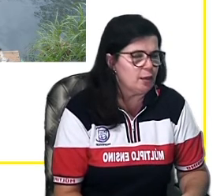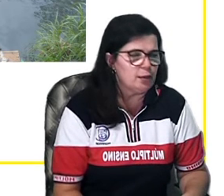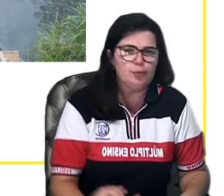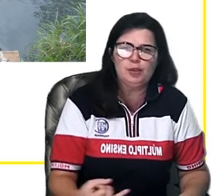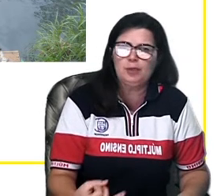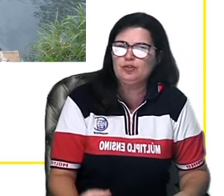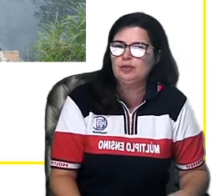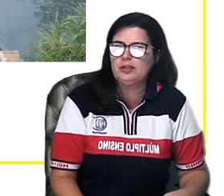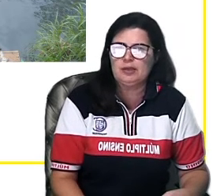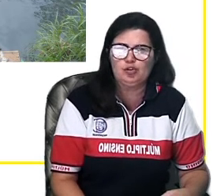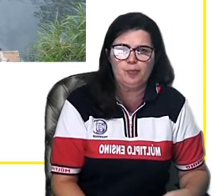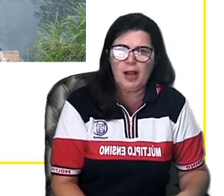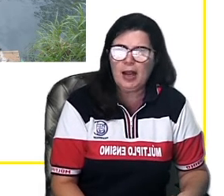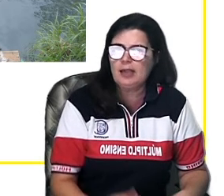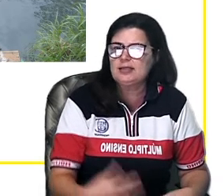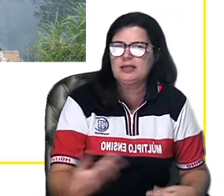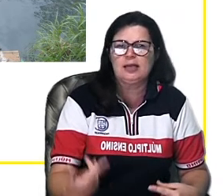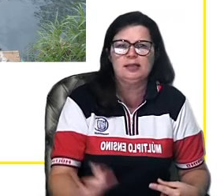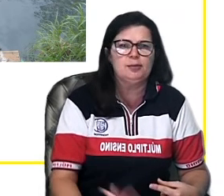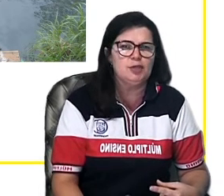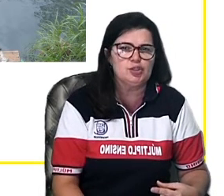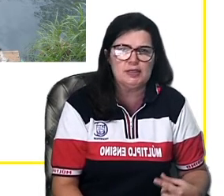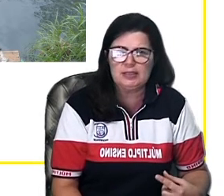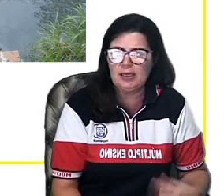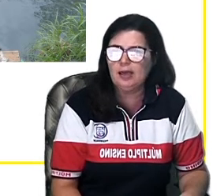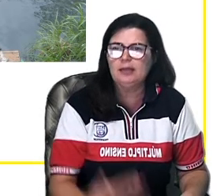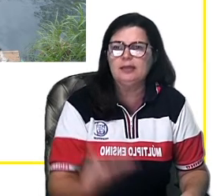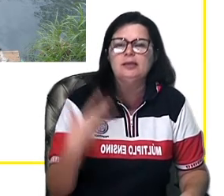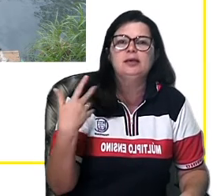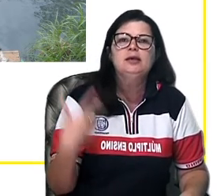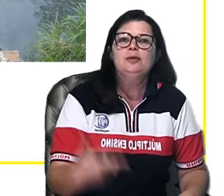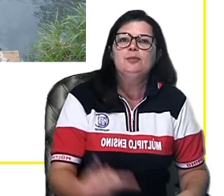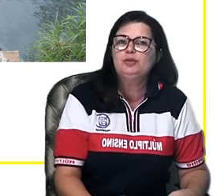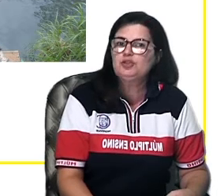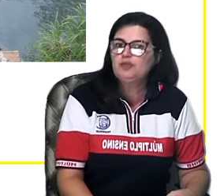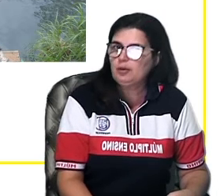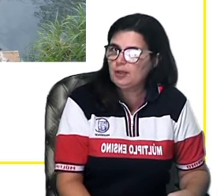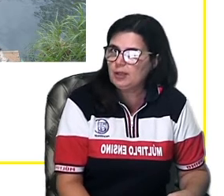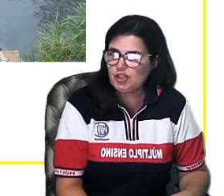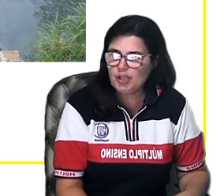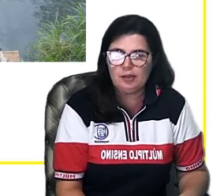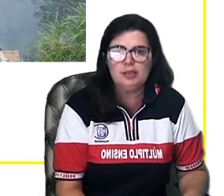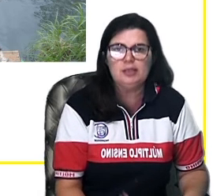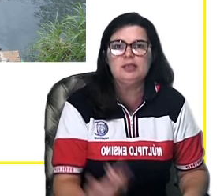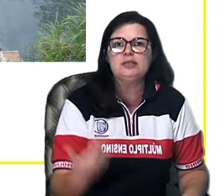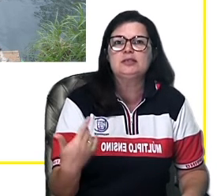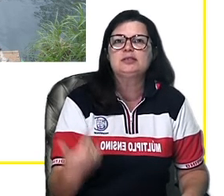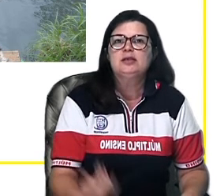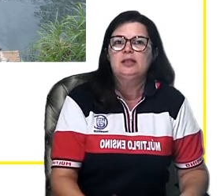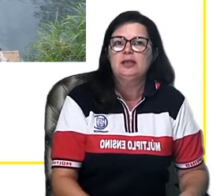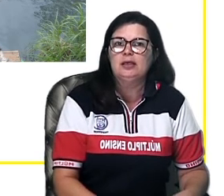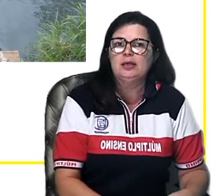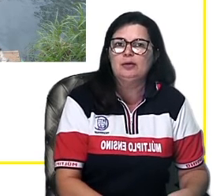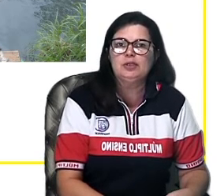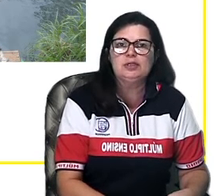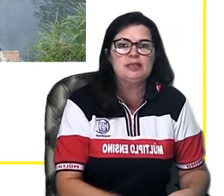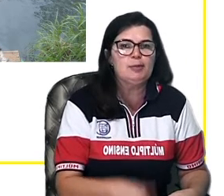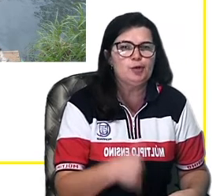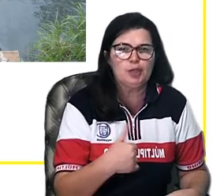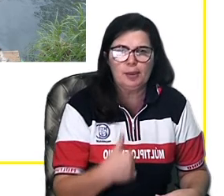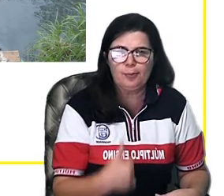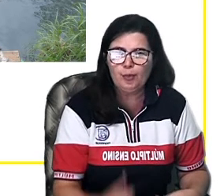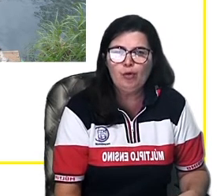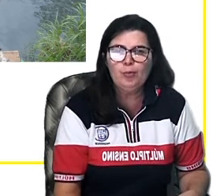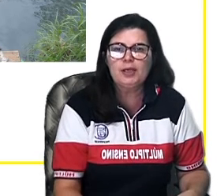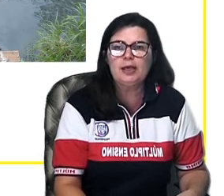frequentar a praia, podemos utilizar os parques, as academias da cidade, né? Podemos frequentar jardins,